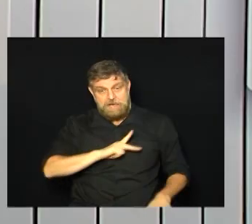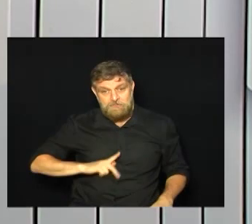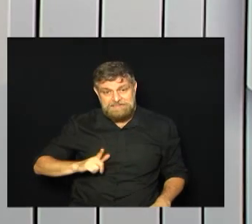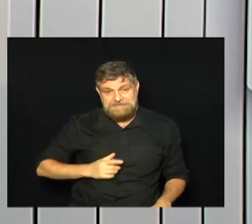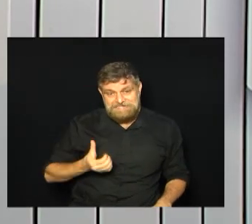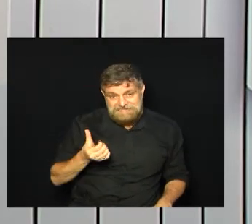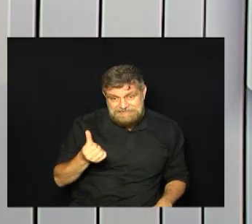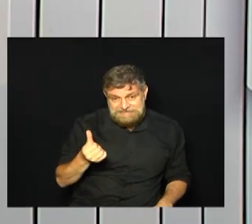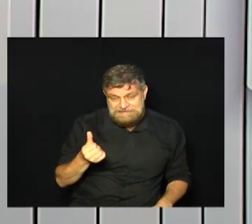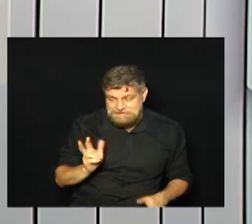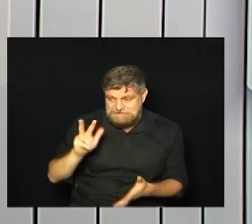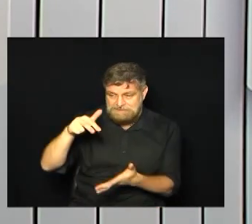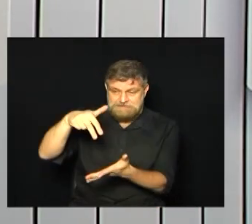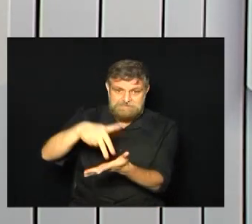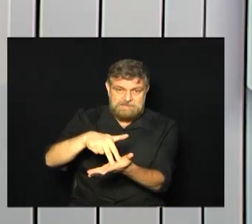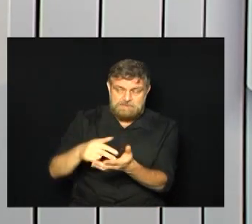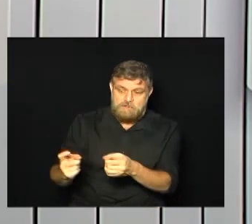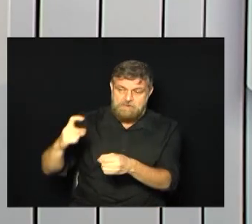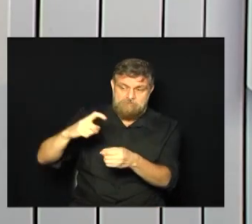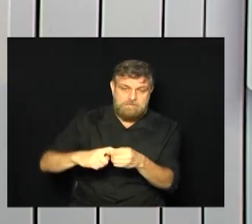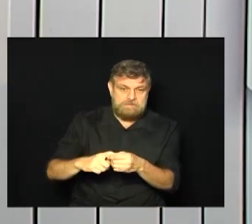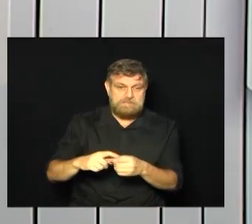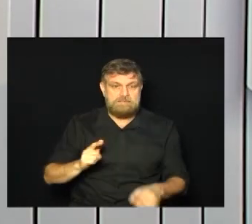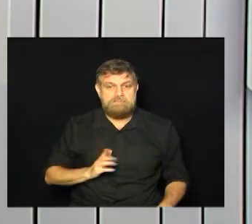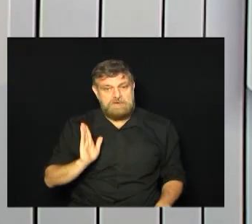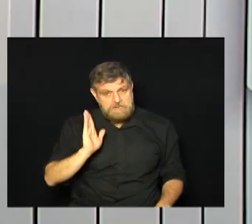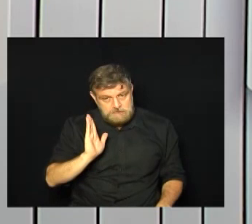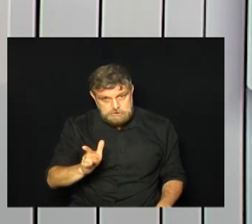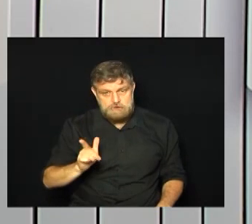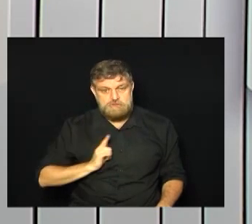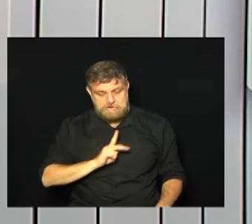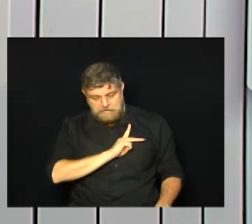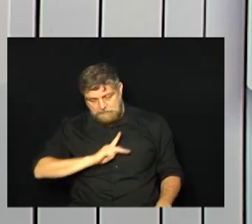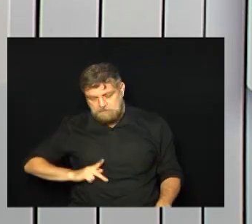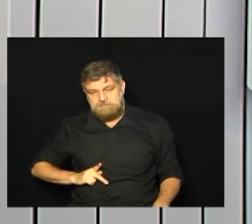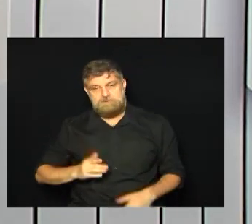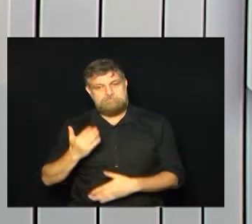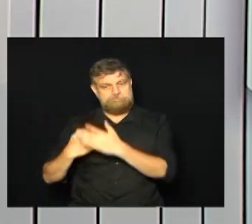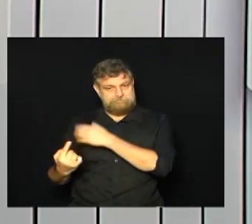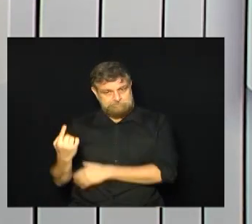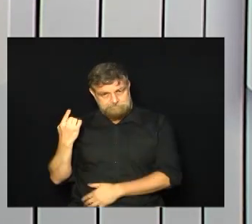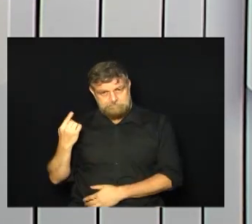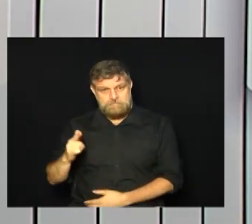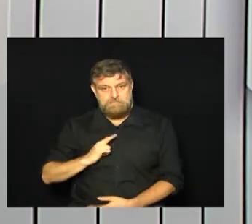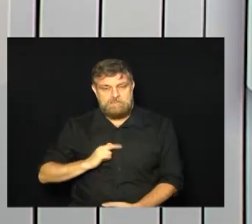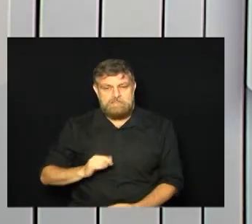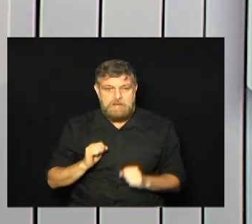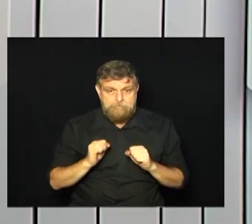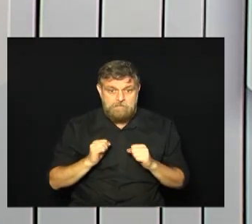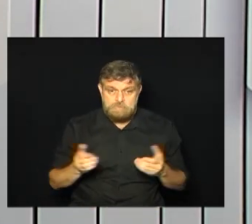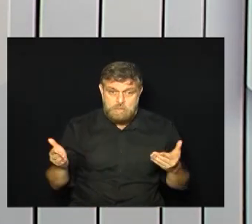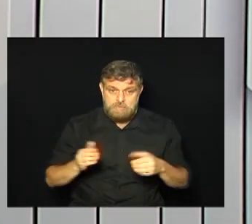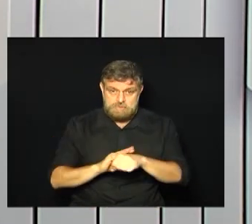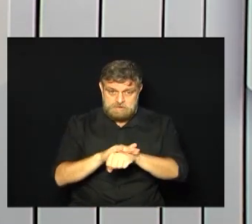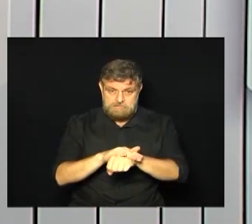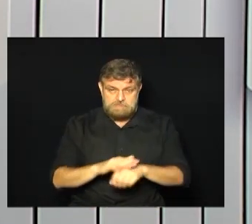6 estreias ou reestreias de jogadores que já passaram com a camisa da Macaca. Olha só, provável Ponte para hoje à noite contra